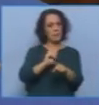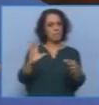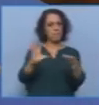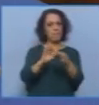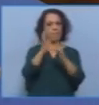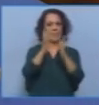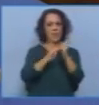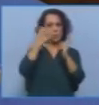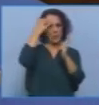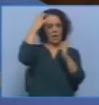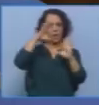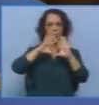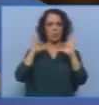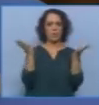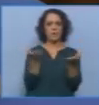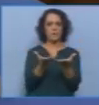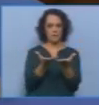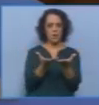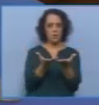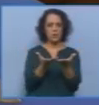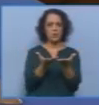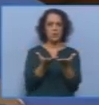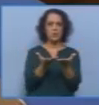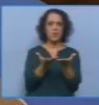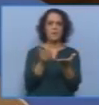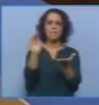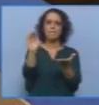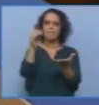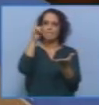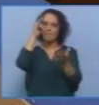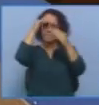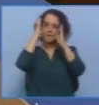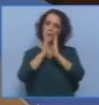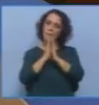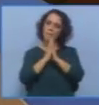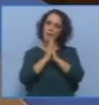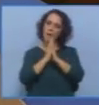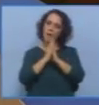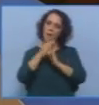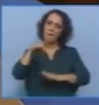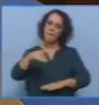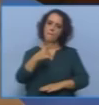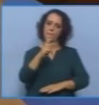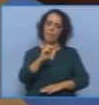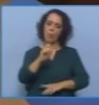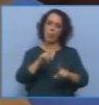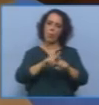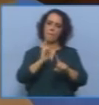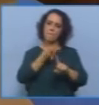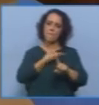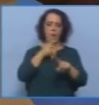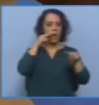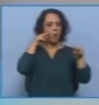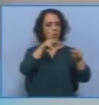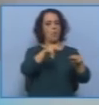do Universo, e somos convidados, irmã Paula, a olhar a realeza, se calhar, numa perspectiva,